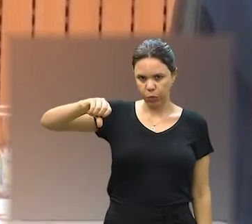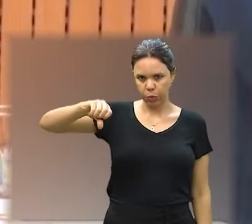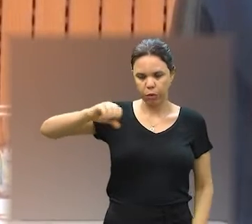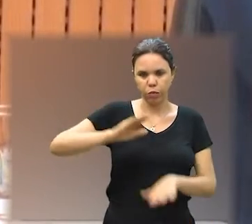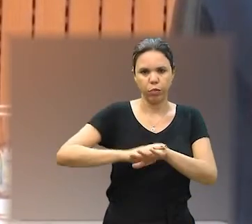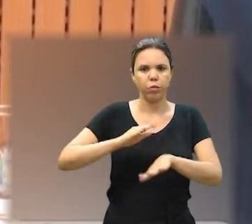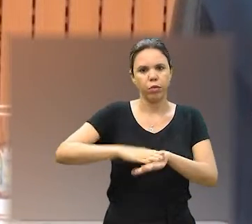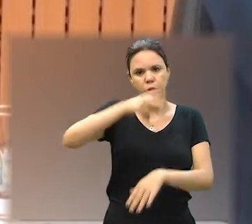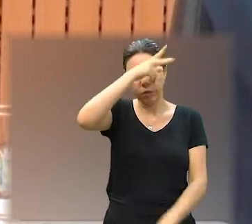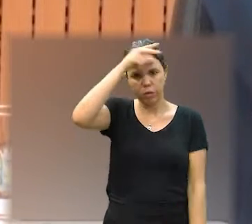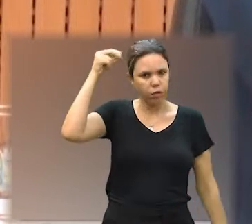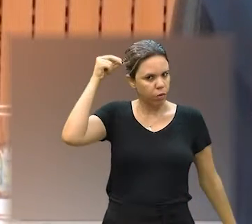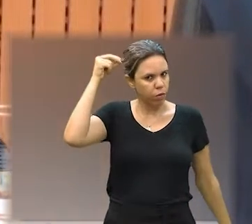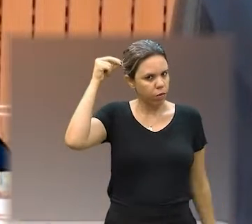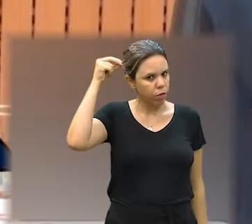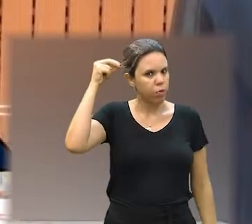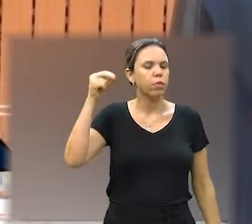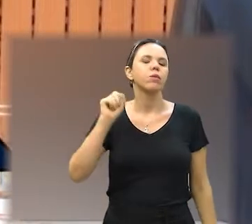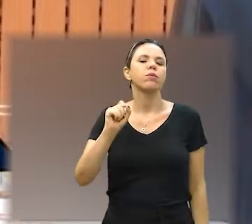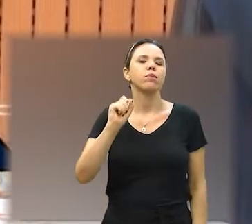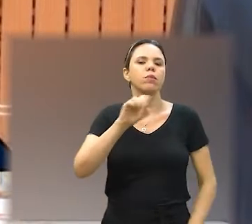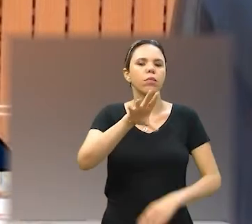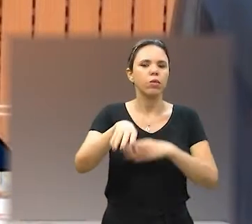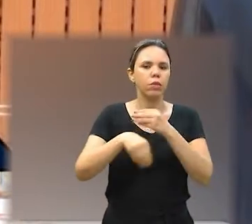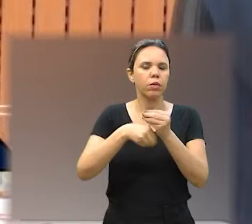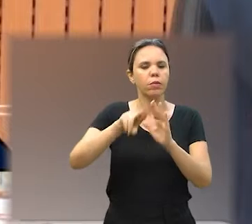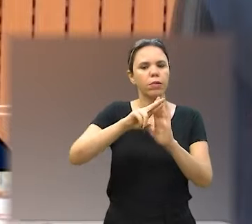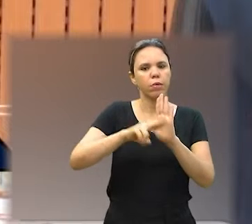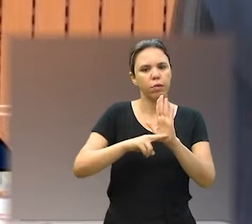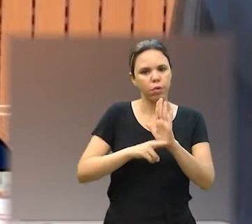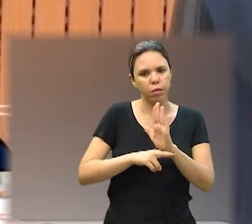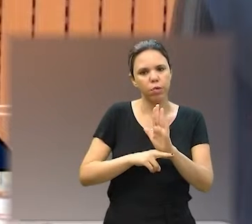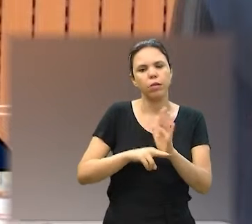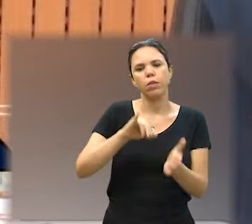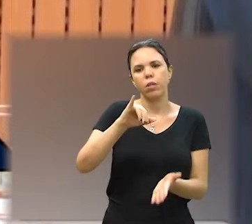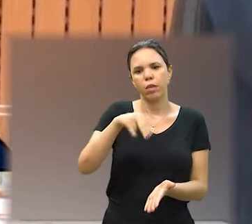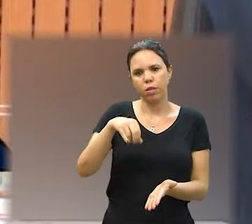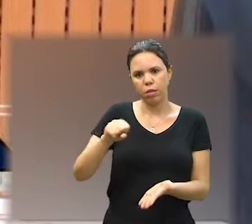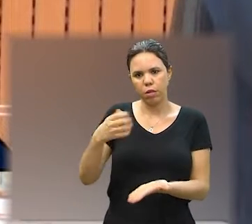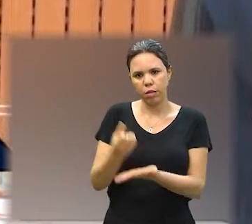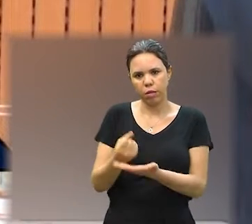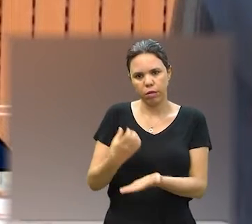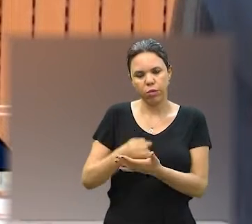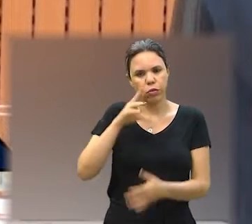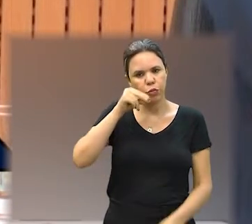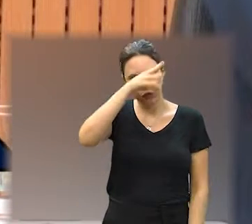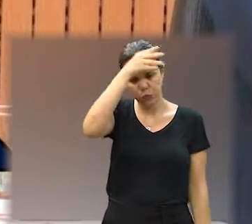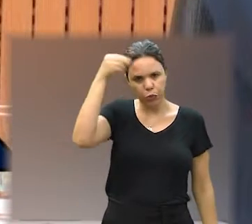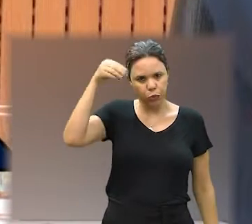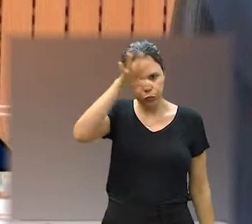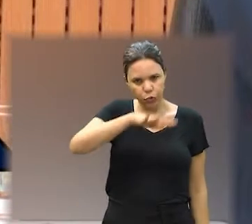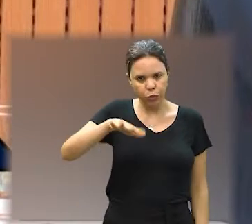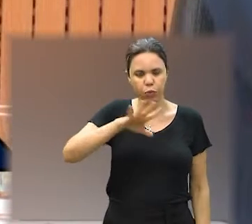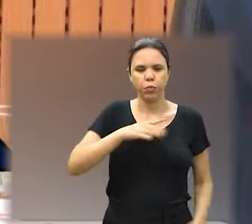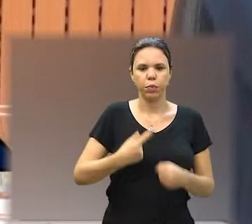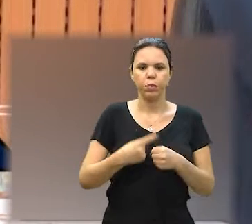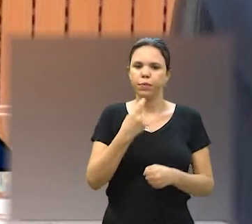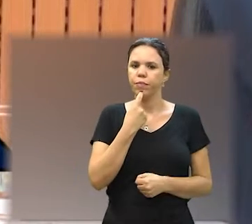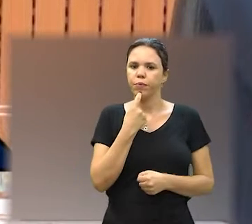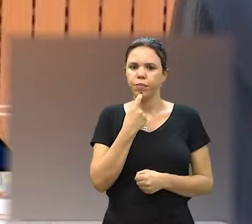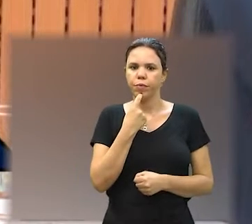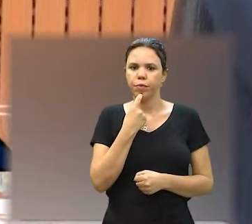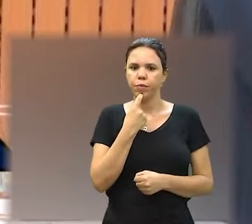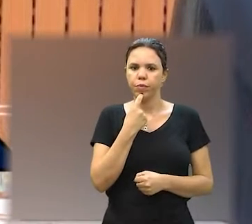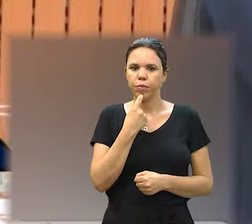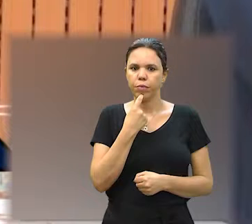de Campinas, titulares dos cargos públicos de provimento efetivo da administração direta, suas